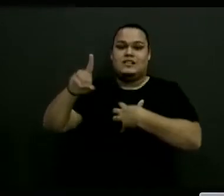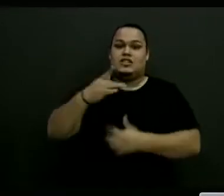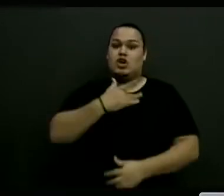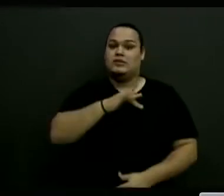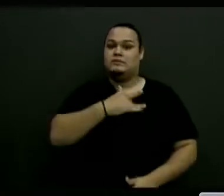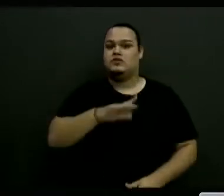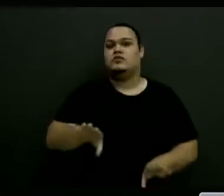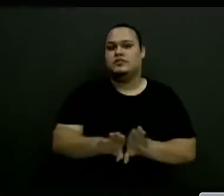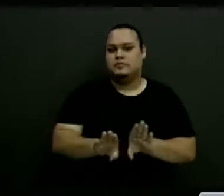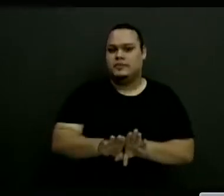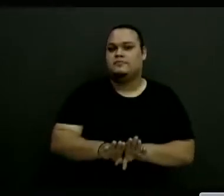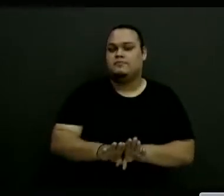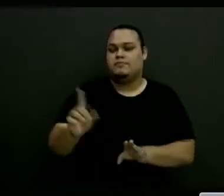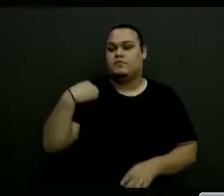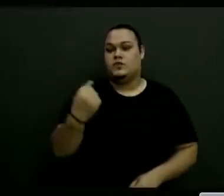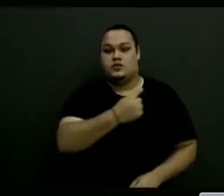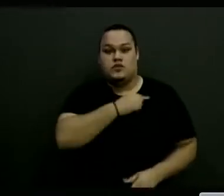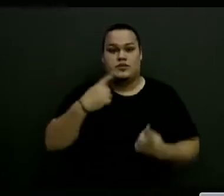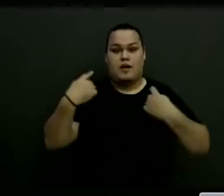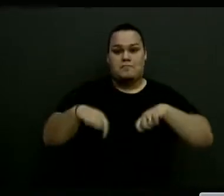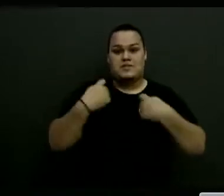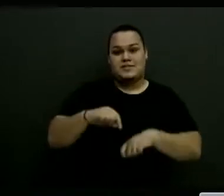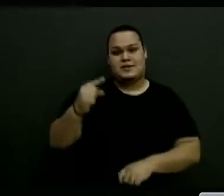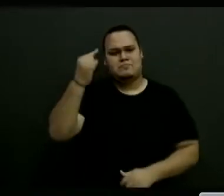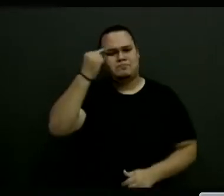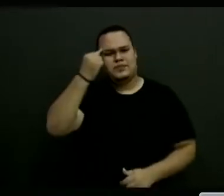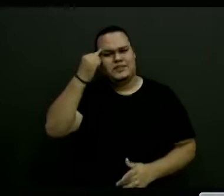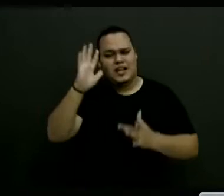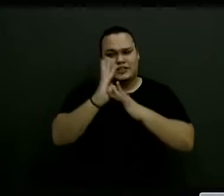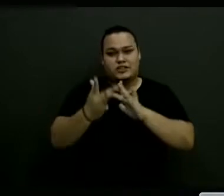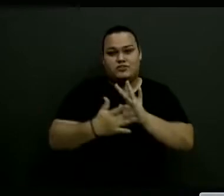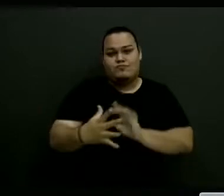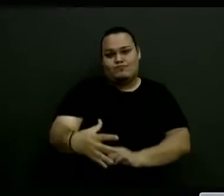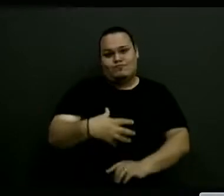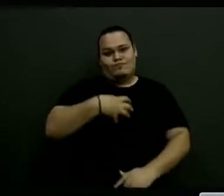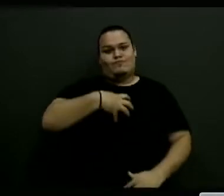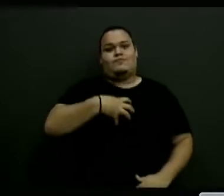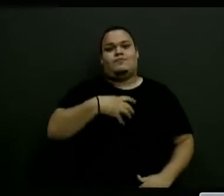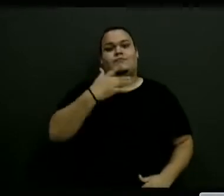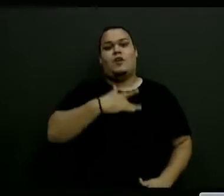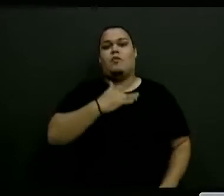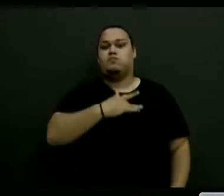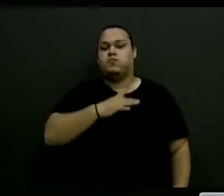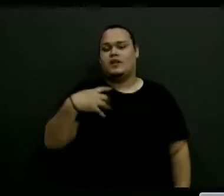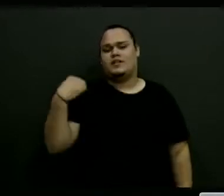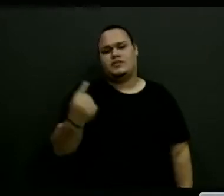O temor ao Senhor é o manancial de vida para nos separar dos laços de pecado e da morte.